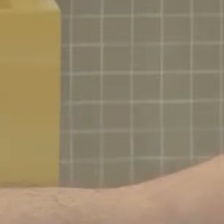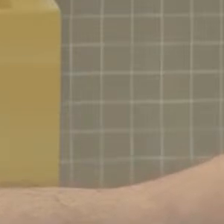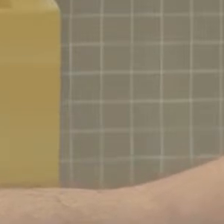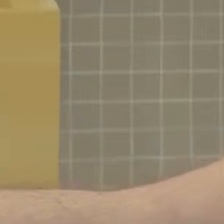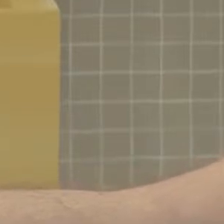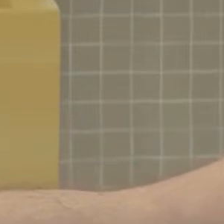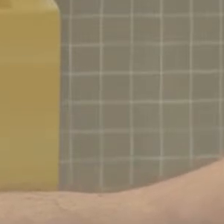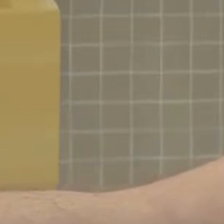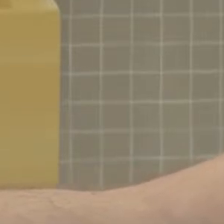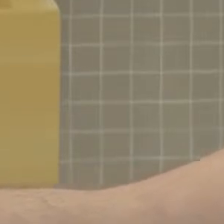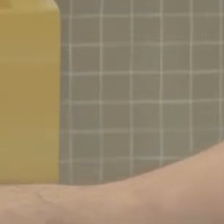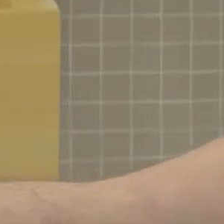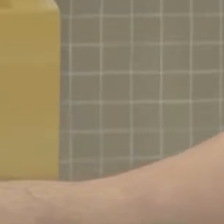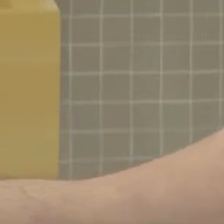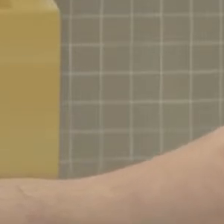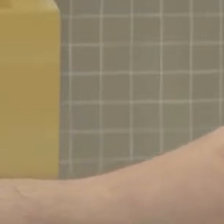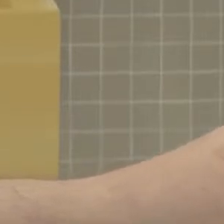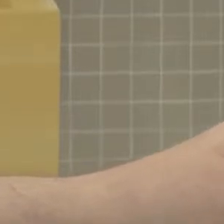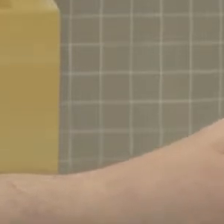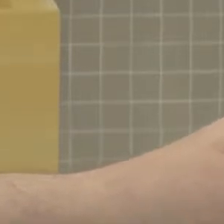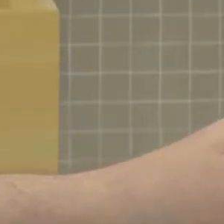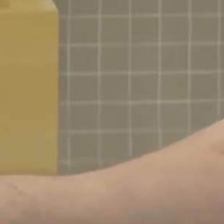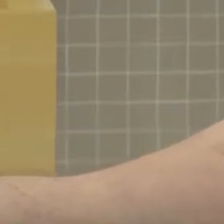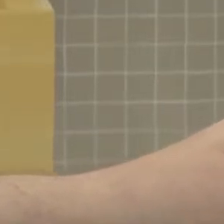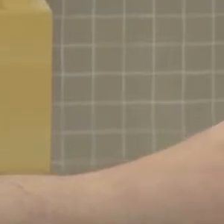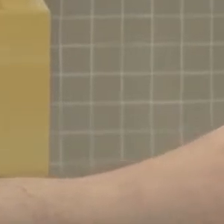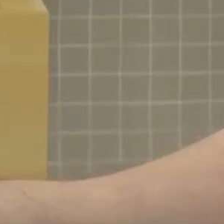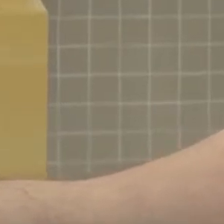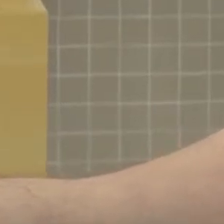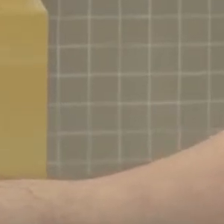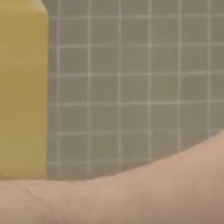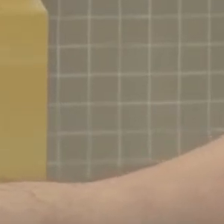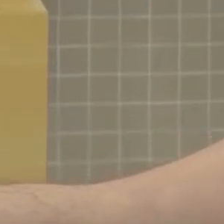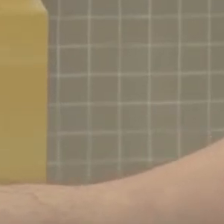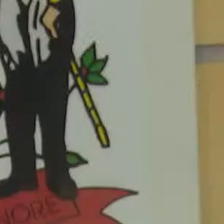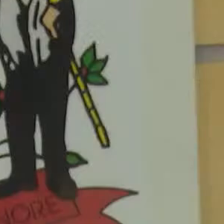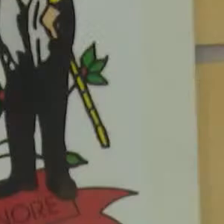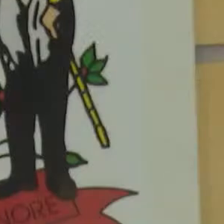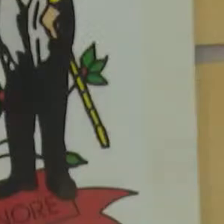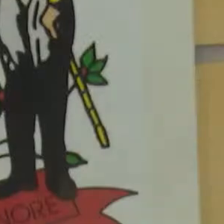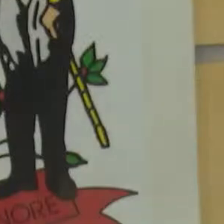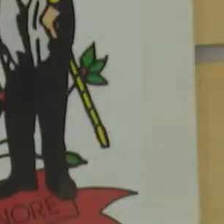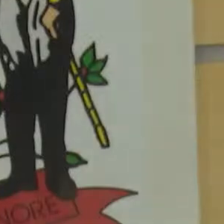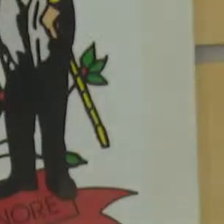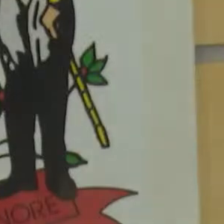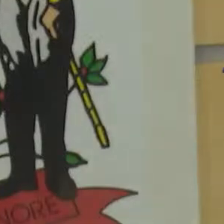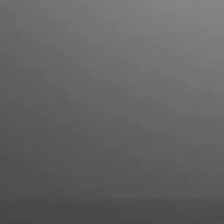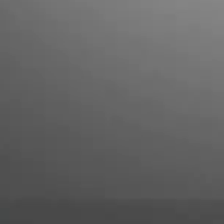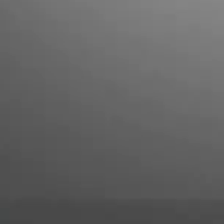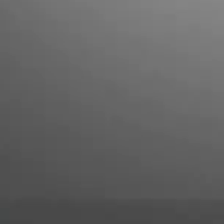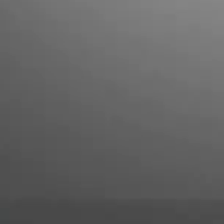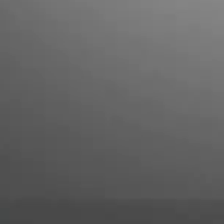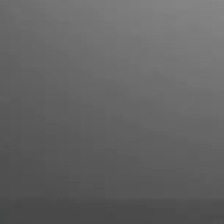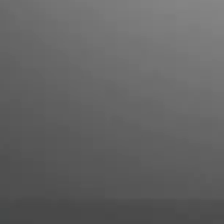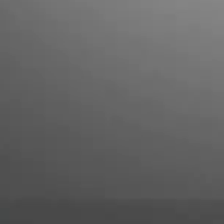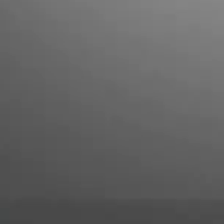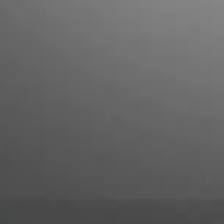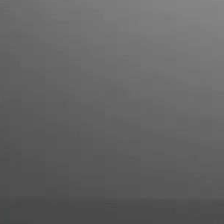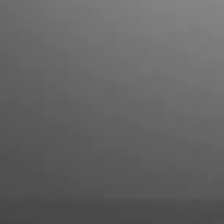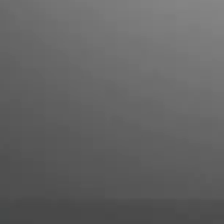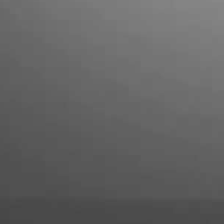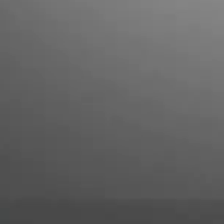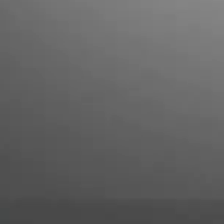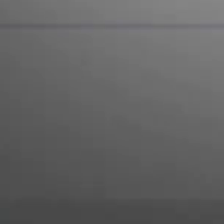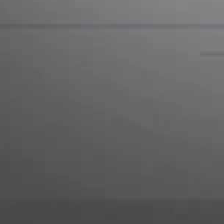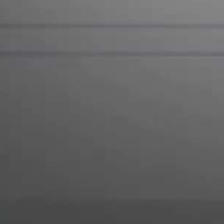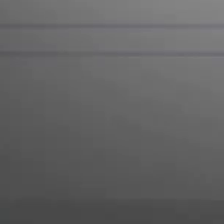Nosso protagonismo incentiva que outras crianças também tenham essa iniciativa. Estou muito feliz, né, de ter...